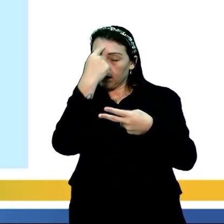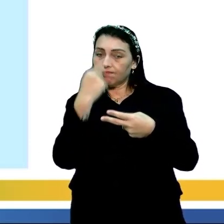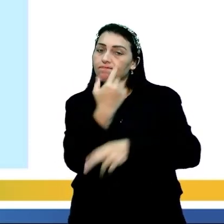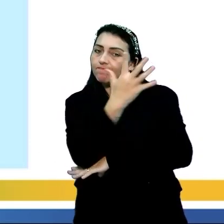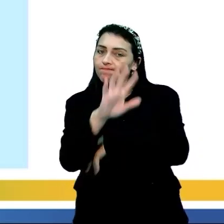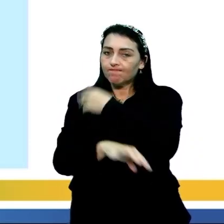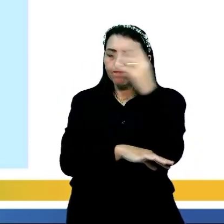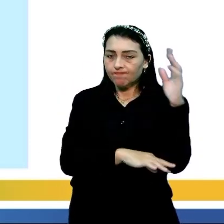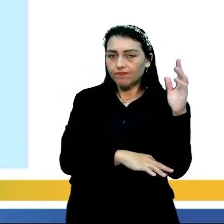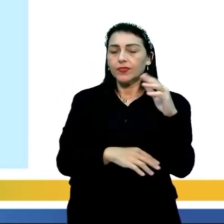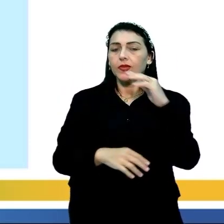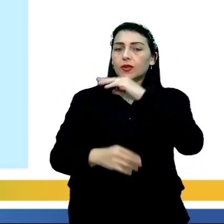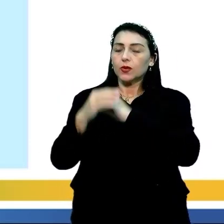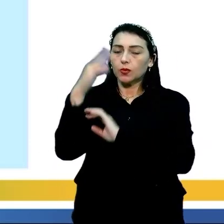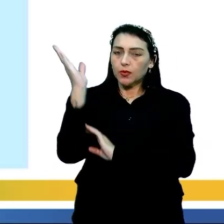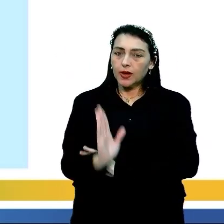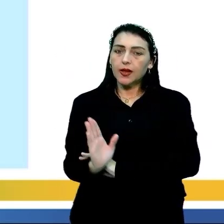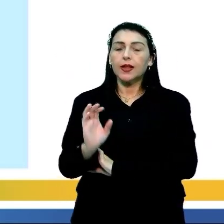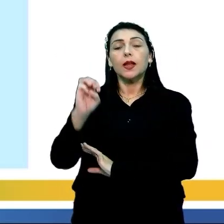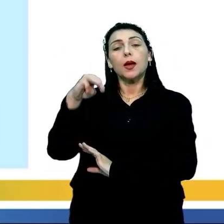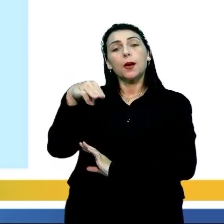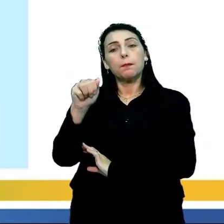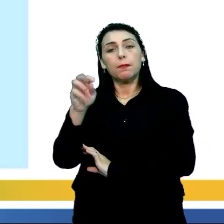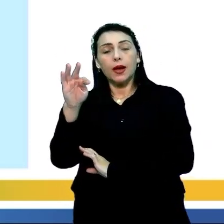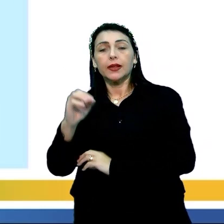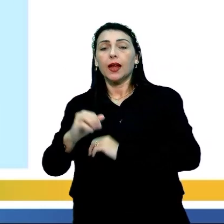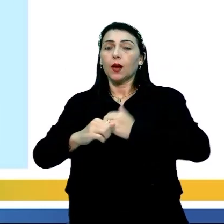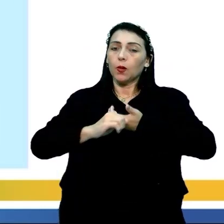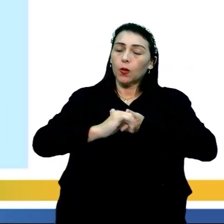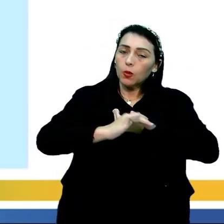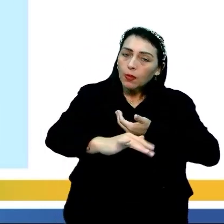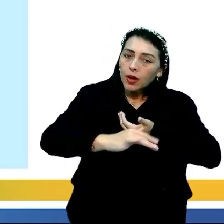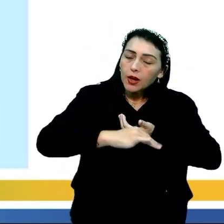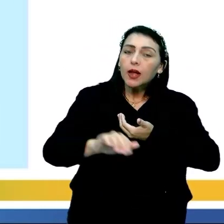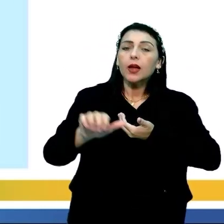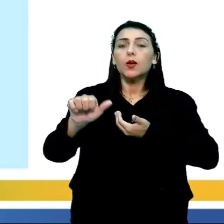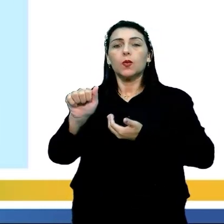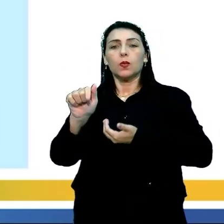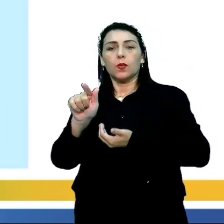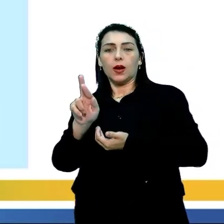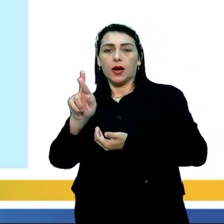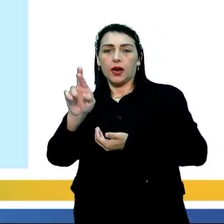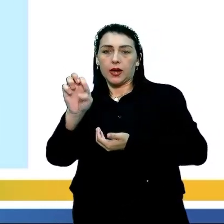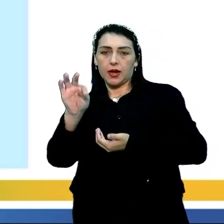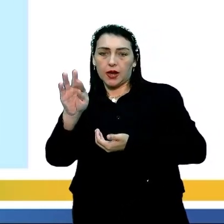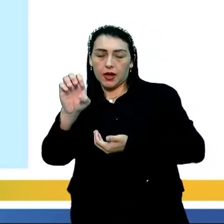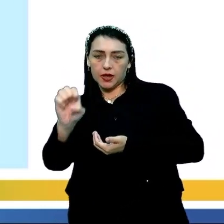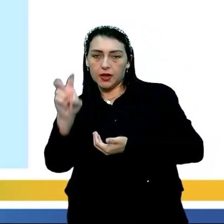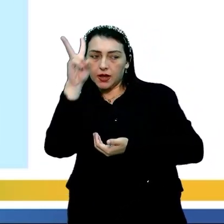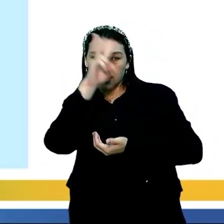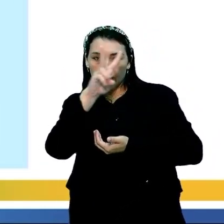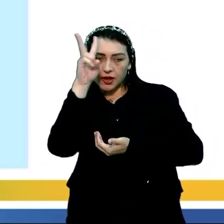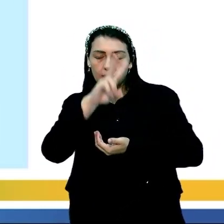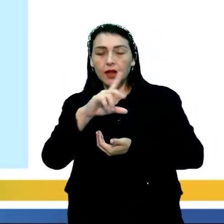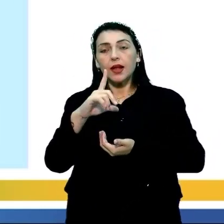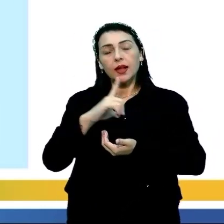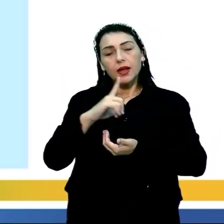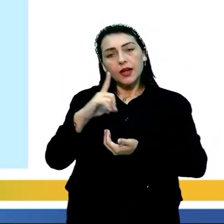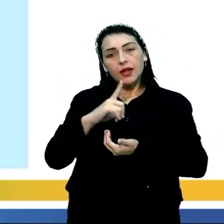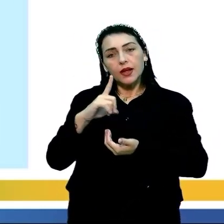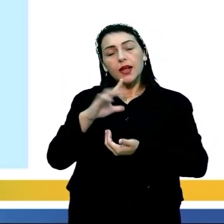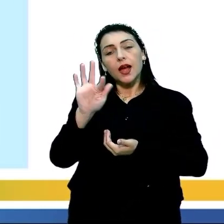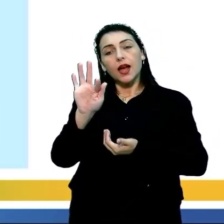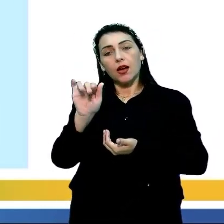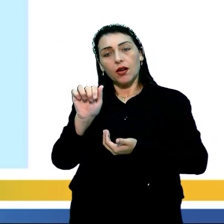Brasil, a gente tem as chamadas Mata dos Cocais, o Pantanal e o Agreste. Lembrando que eles têm a faixa